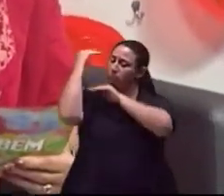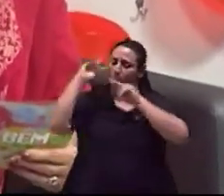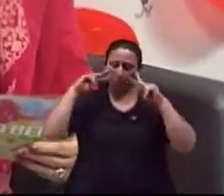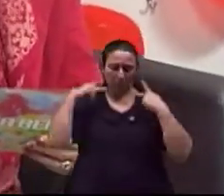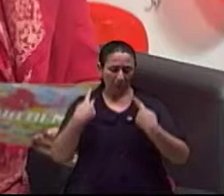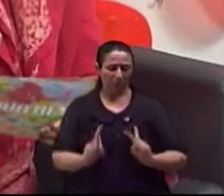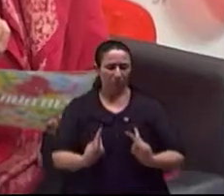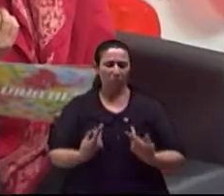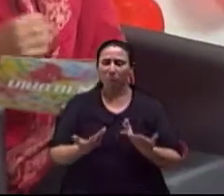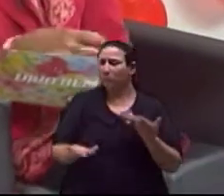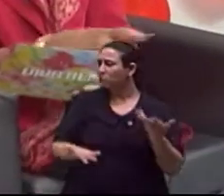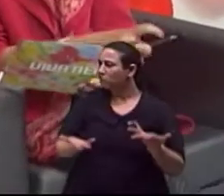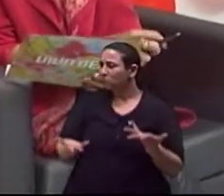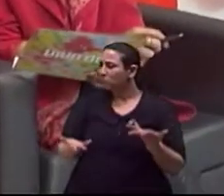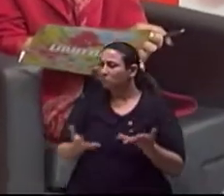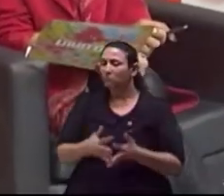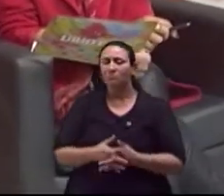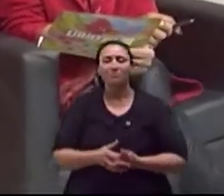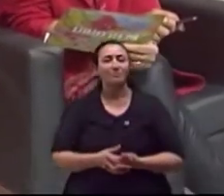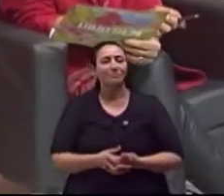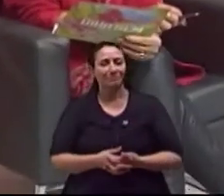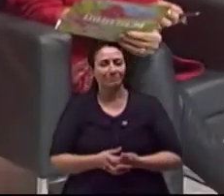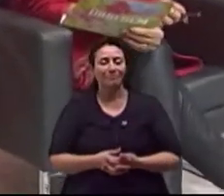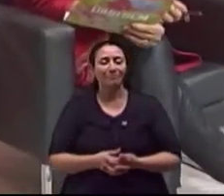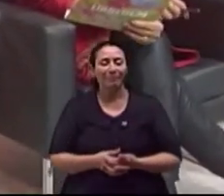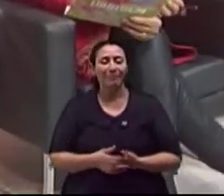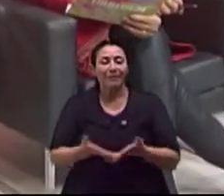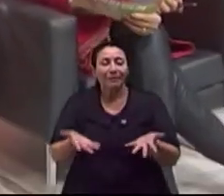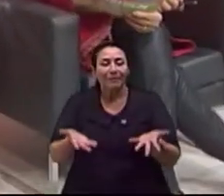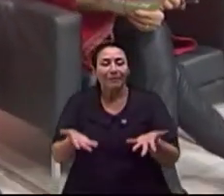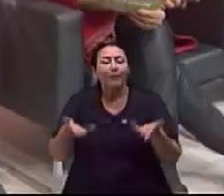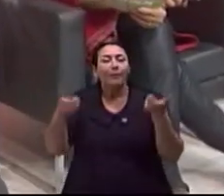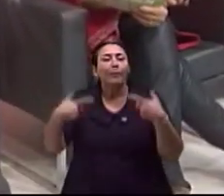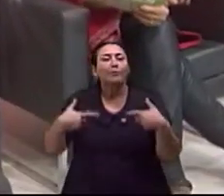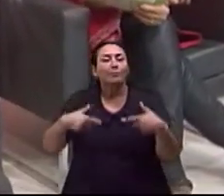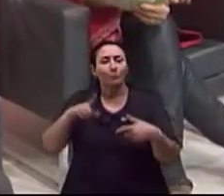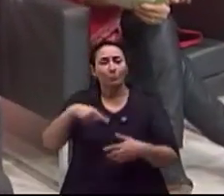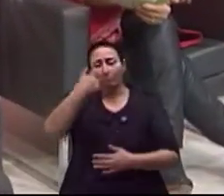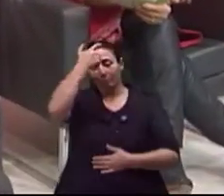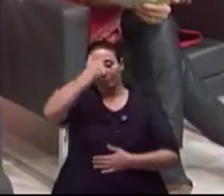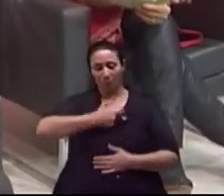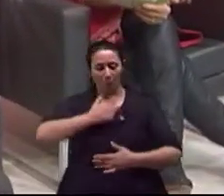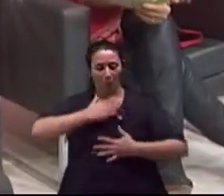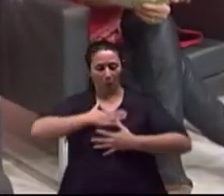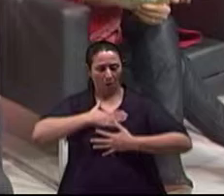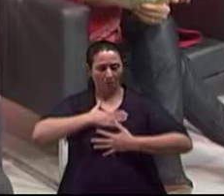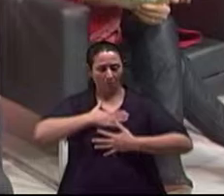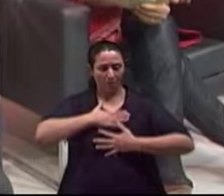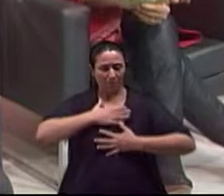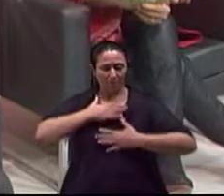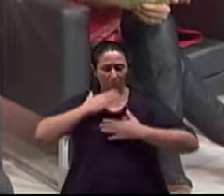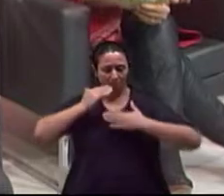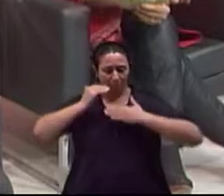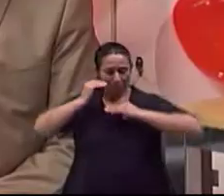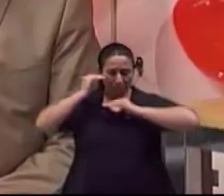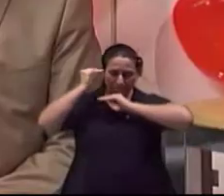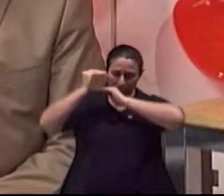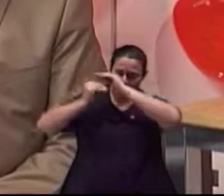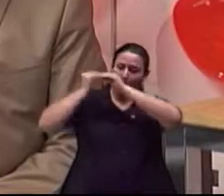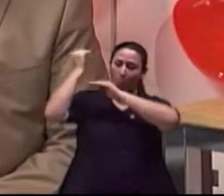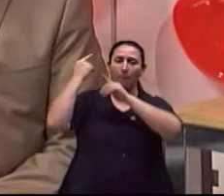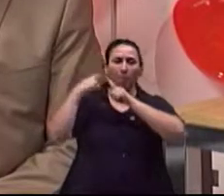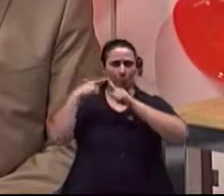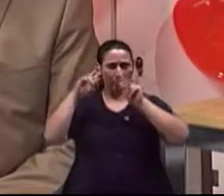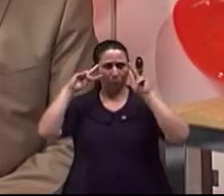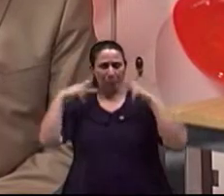humano Pois é onde está nossa capacidade de ir além de nós mesmos Exatamente porque o ser humano passa